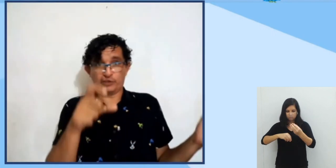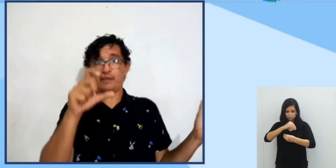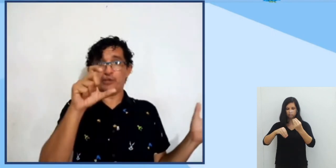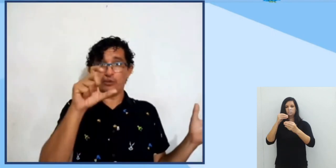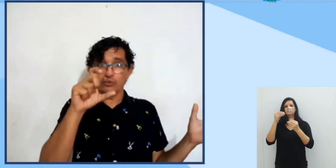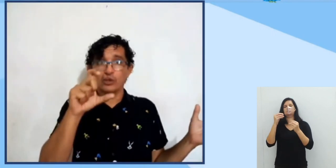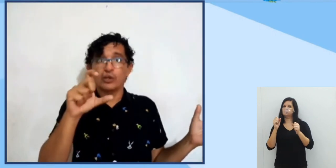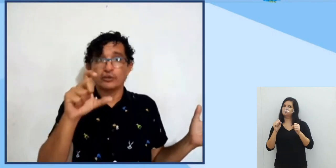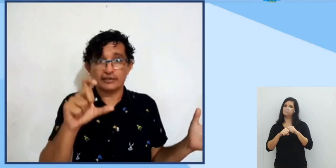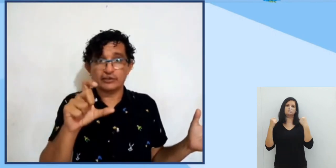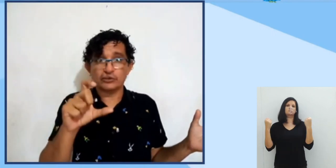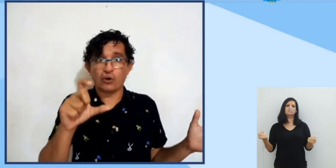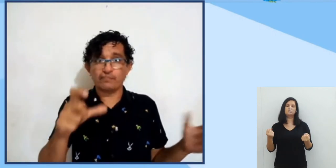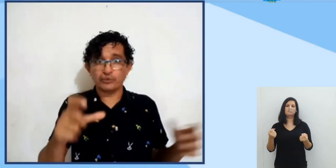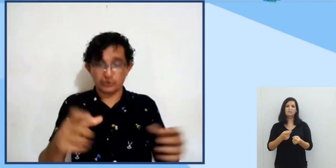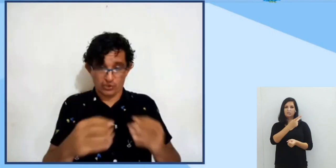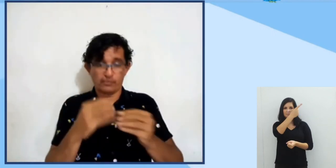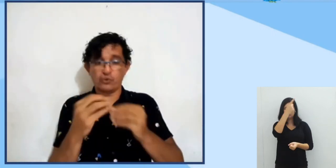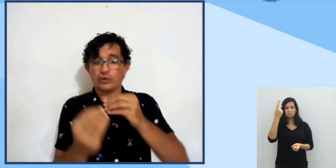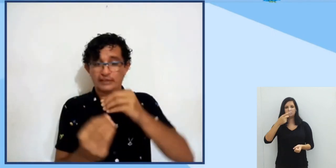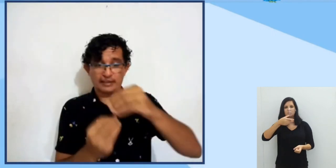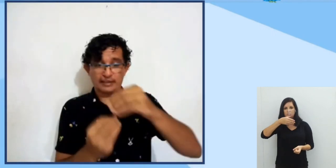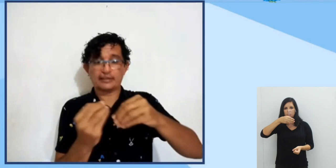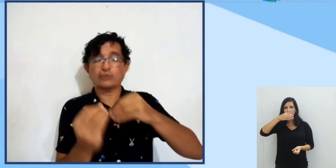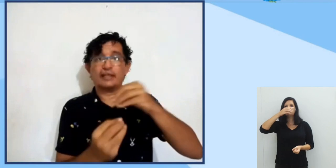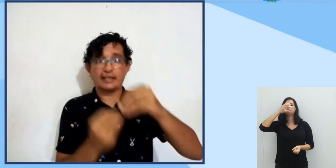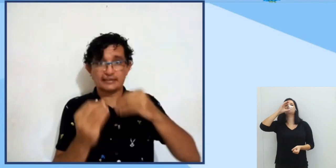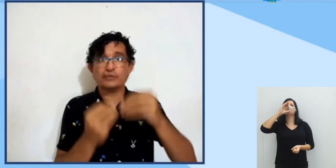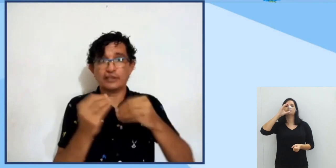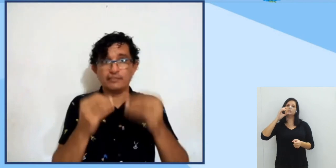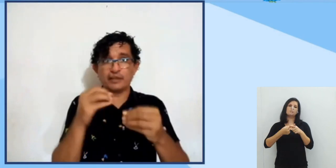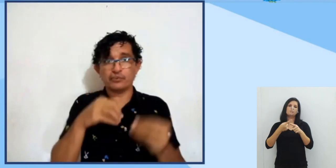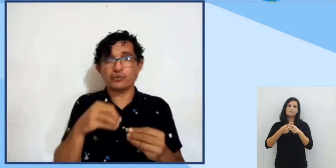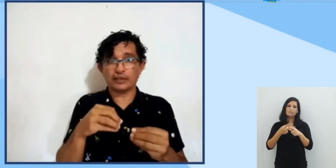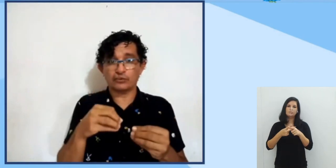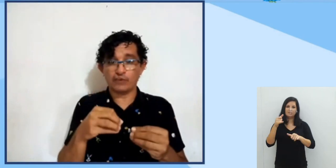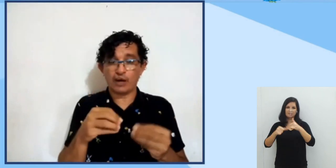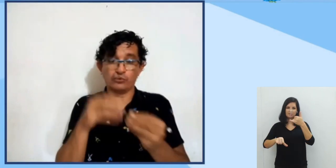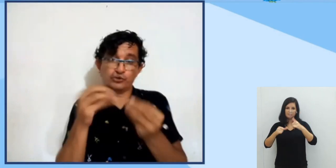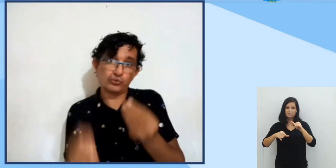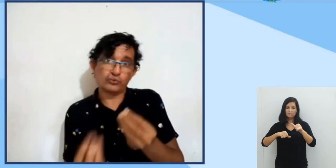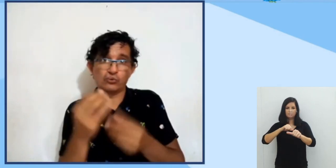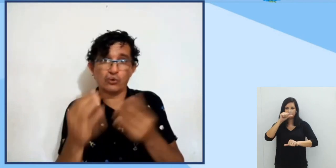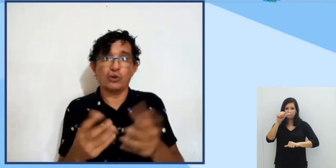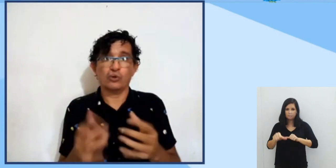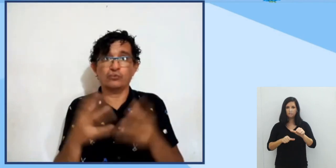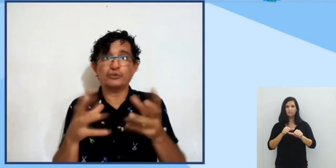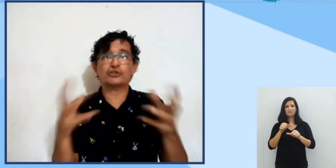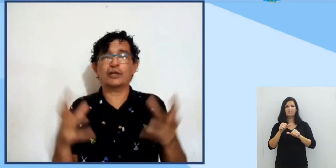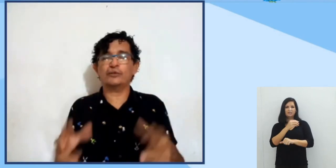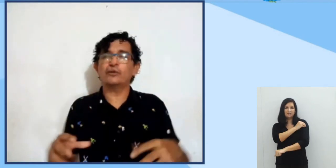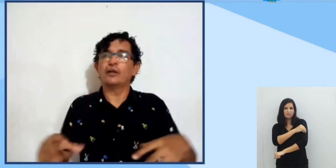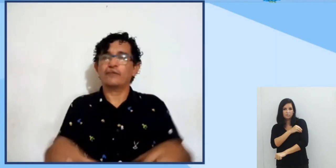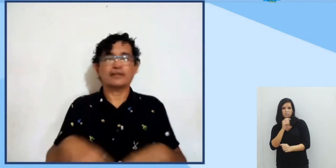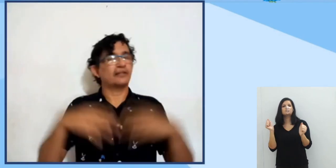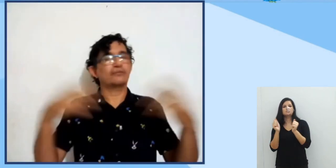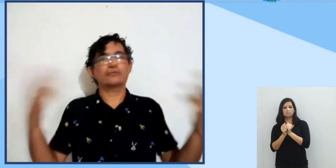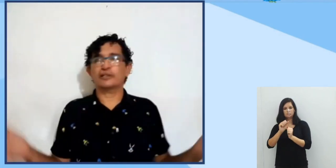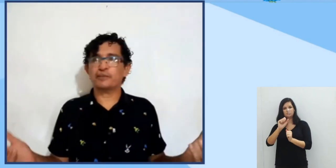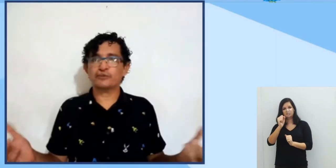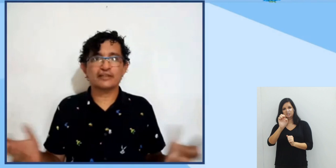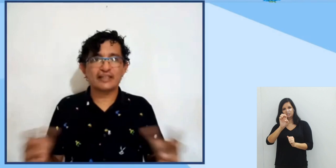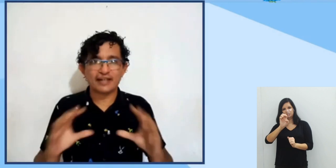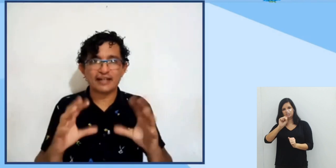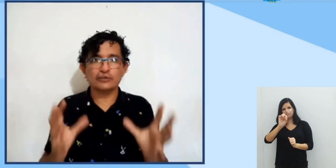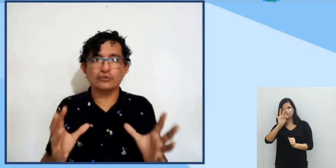as pessoas bebiam nesses copos, por conta dessa alteração química, por conta do álcool junto com o estanho, fazia